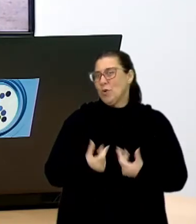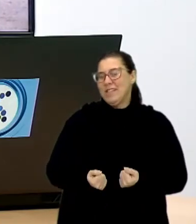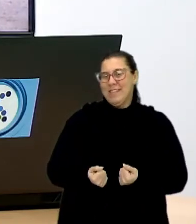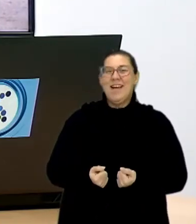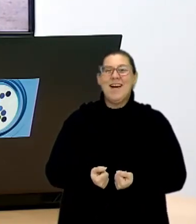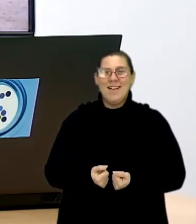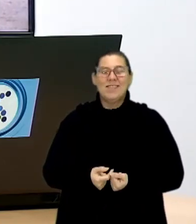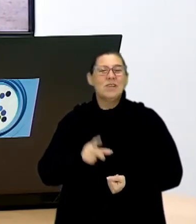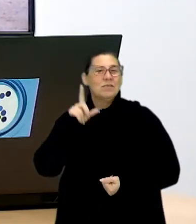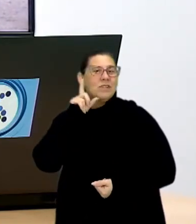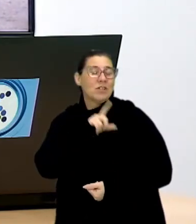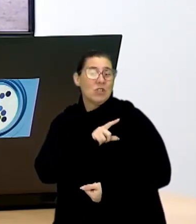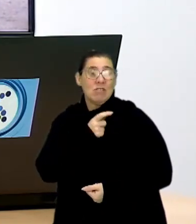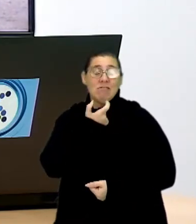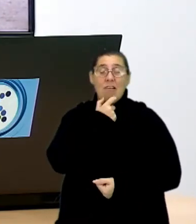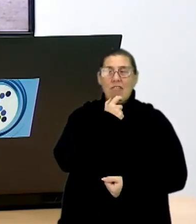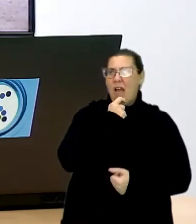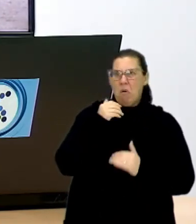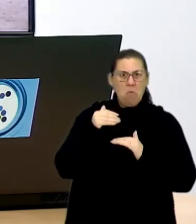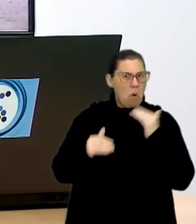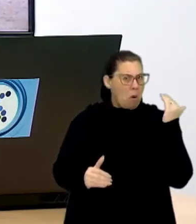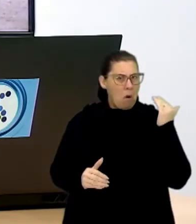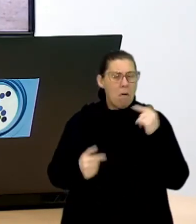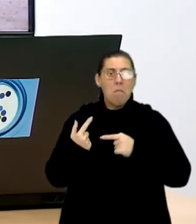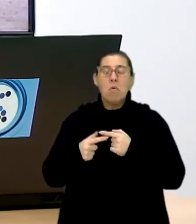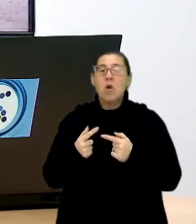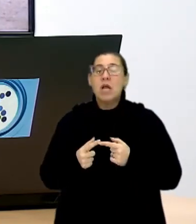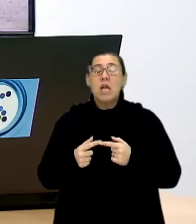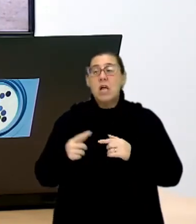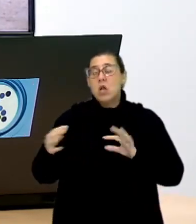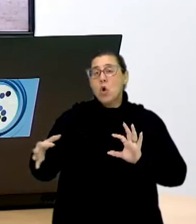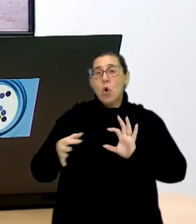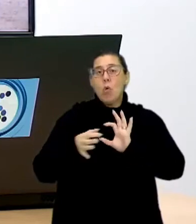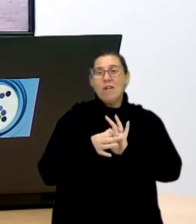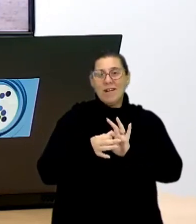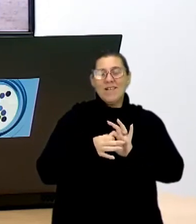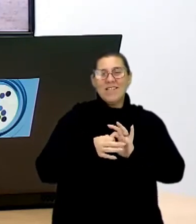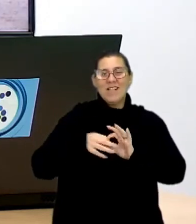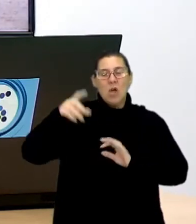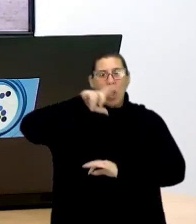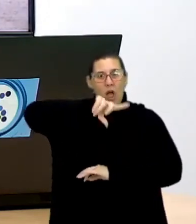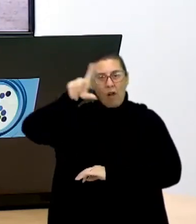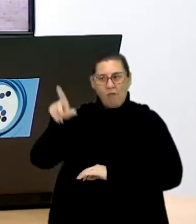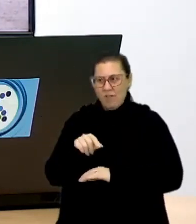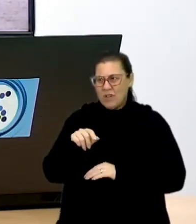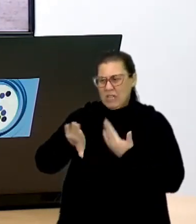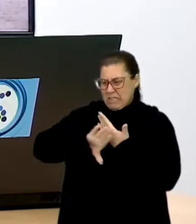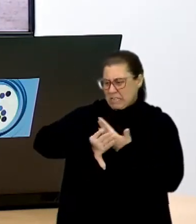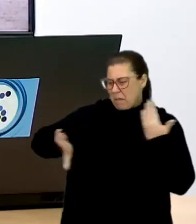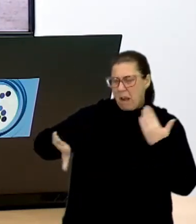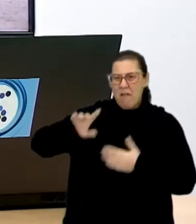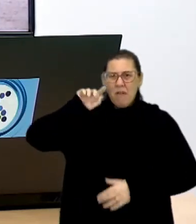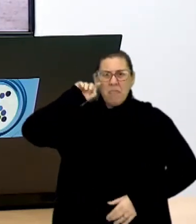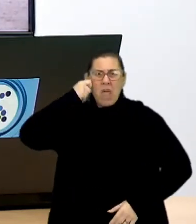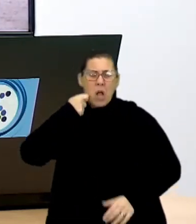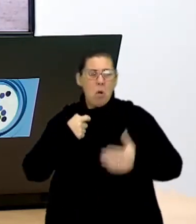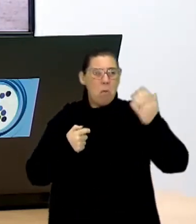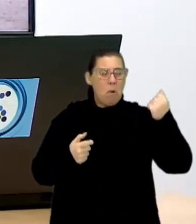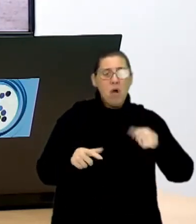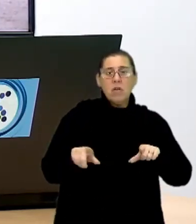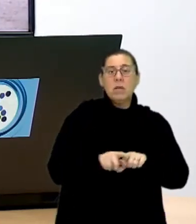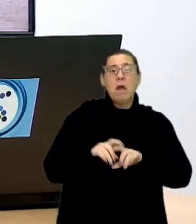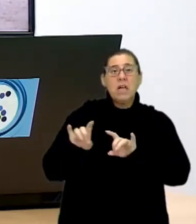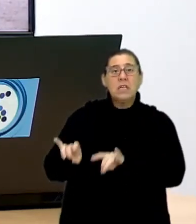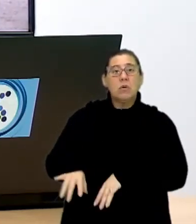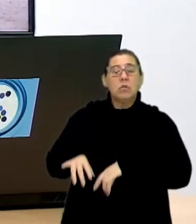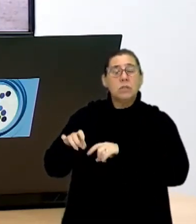Unidos e a Inglaterra, porque eles tinham aliança com a África do Sul do apartheid, que separava negros e brancos. Nós tínhamos também a Austrália, que foi